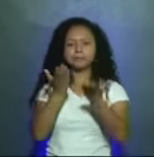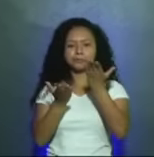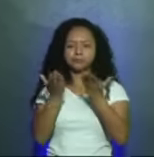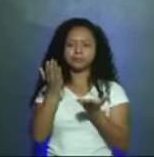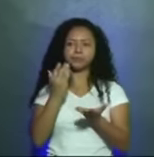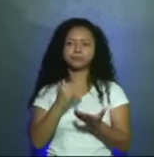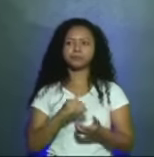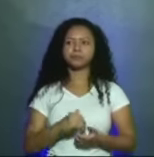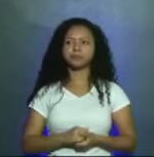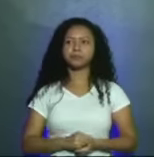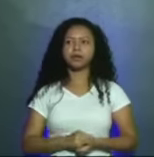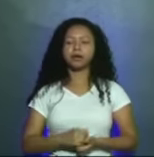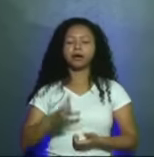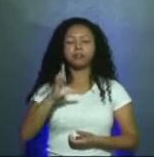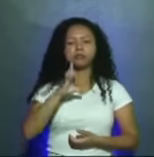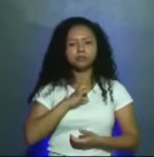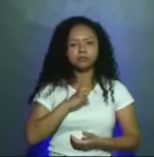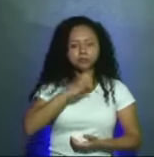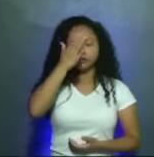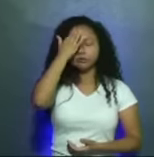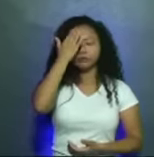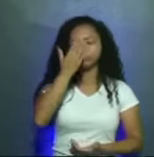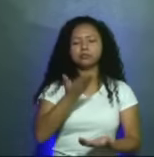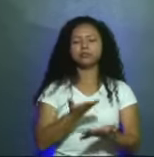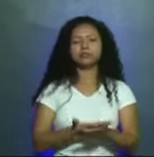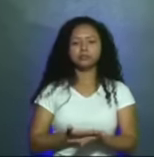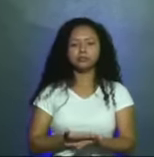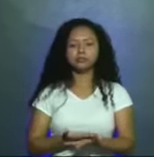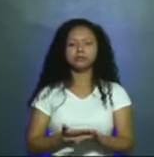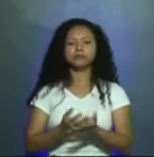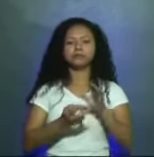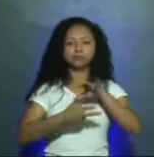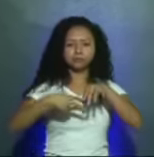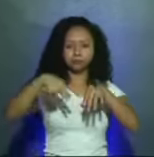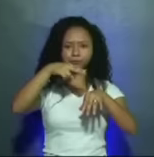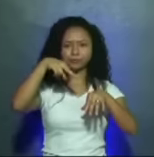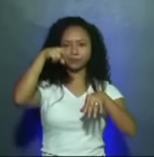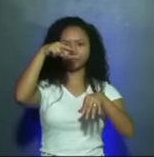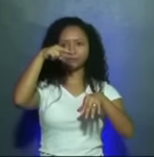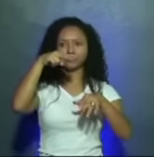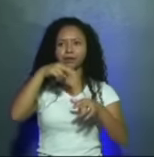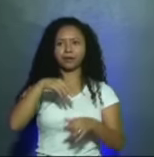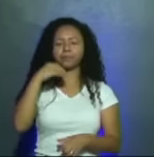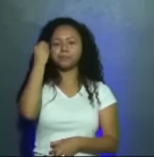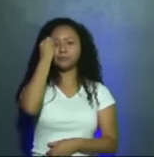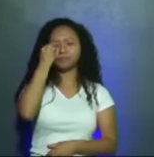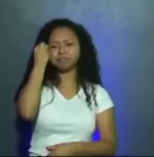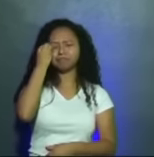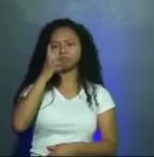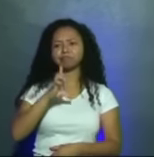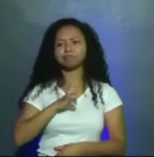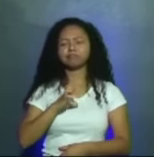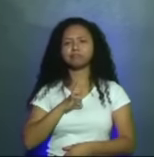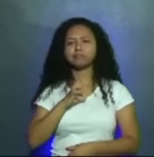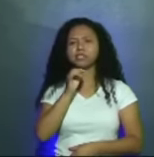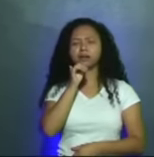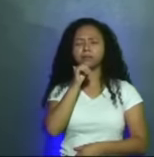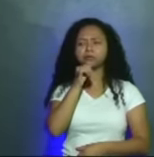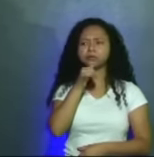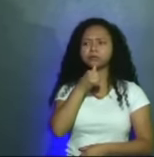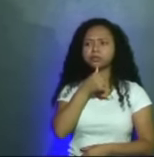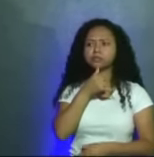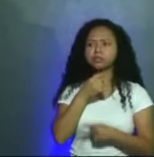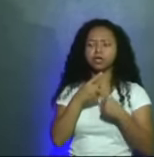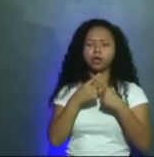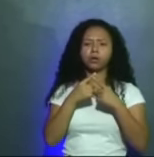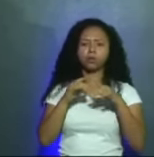Nós temos que crer na ressurreição. Uma experiência que eu tive foi muito triste, foi também quando eu estive em